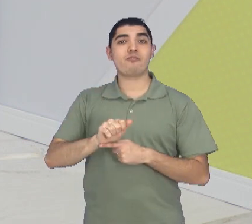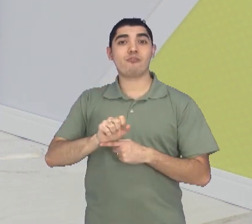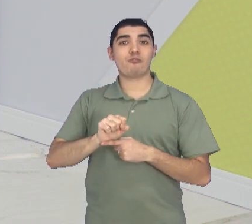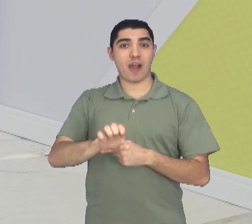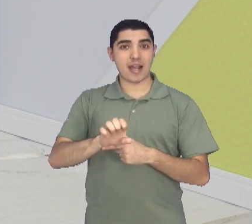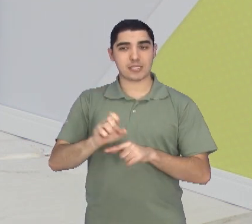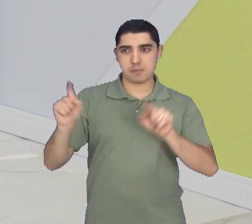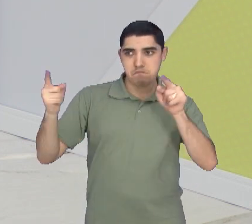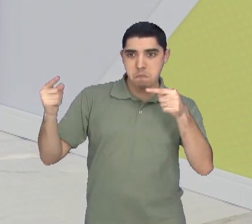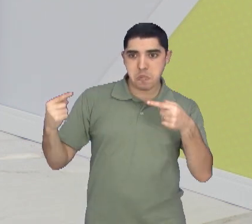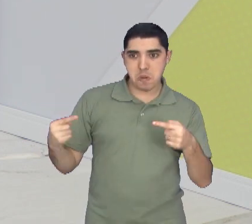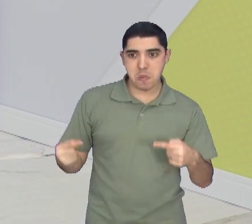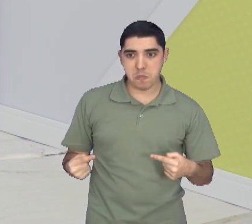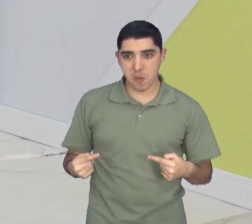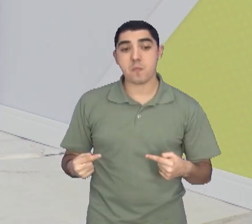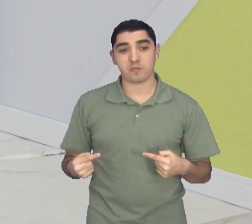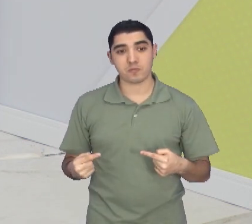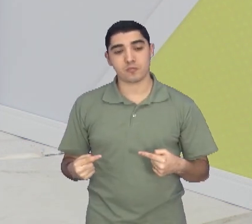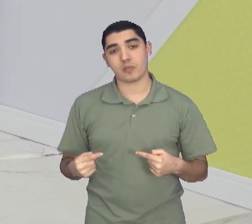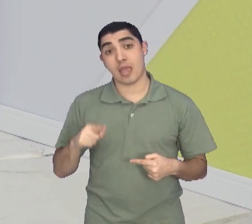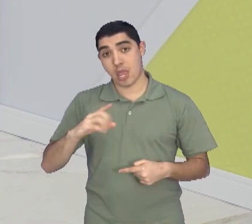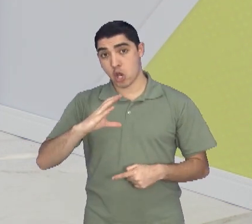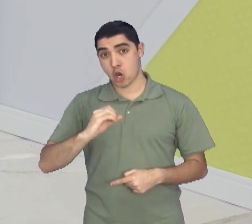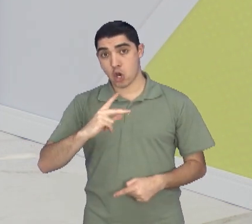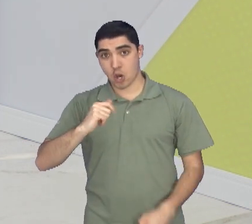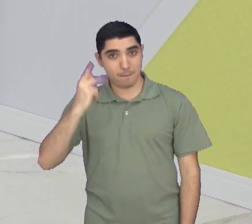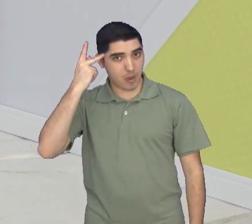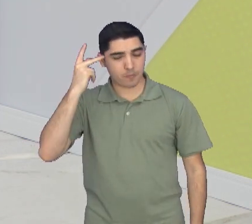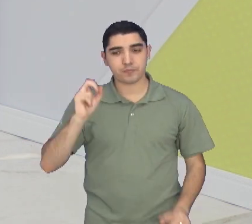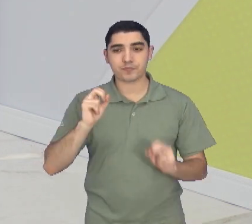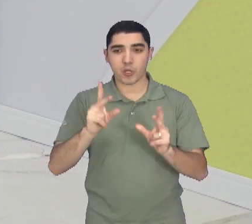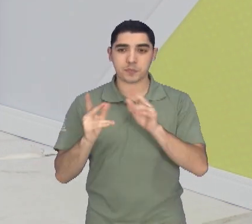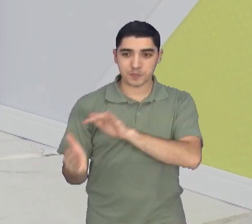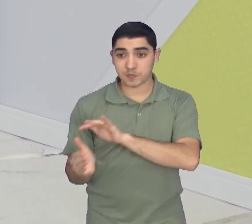turno da primeira fase da Copa Paulista, tá certo? Brunão, mudando de assunto, falando